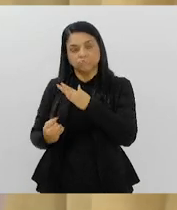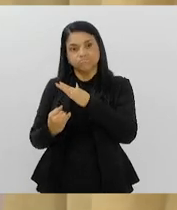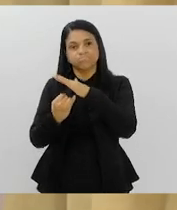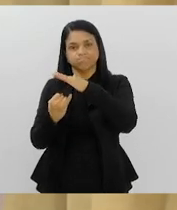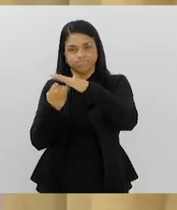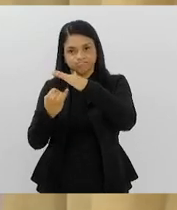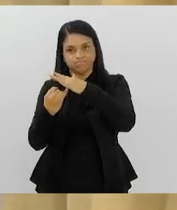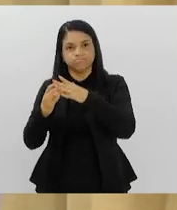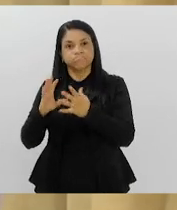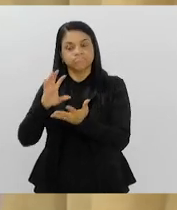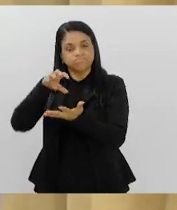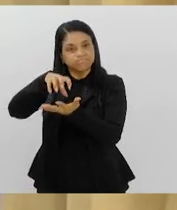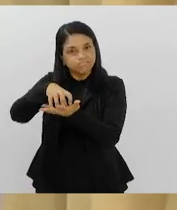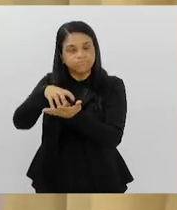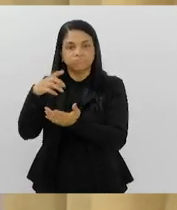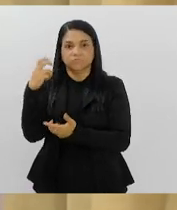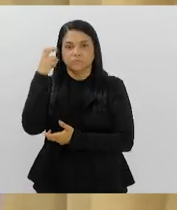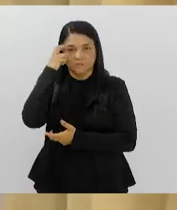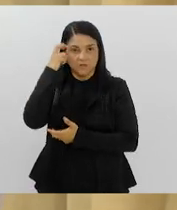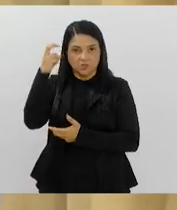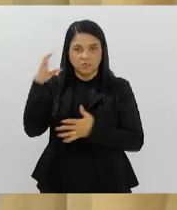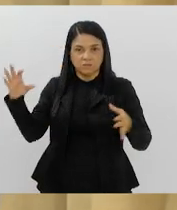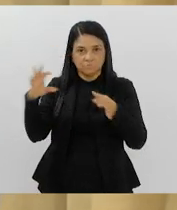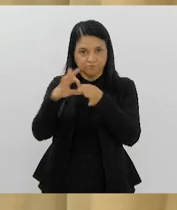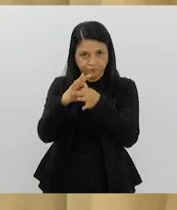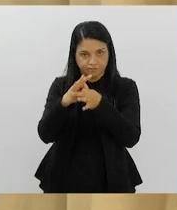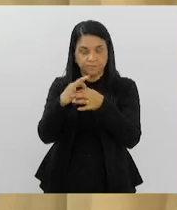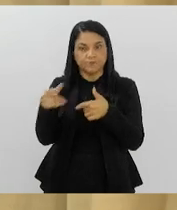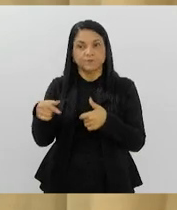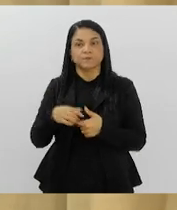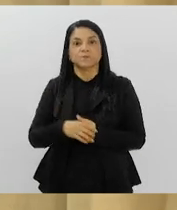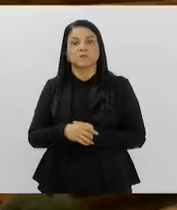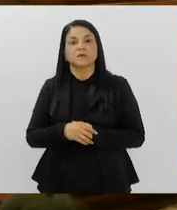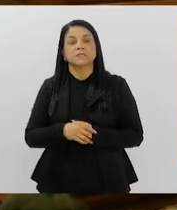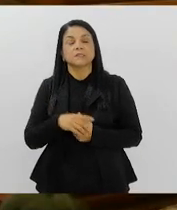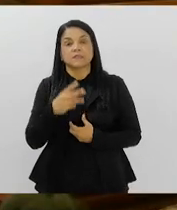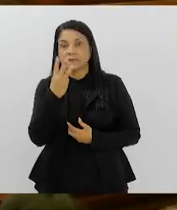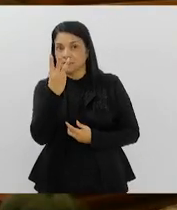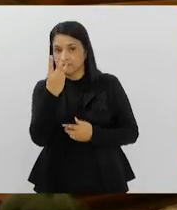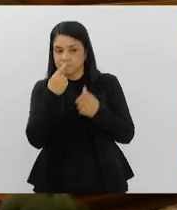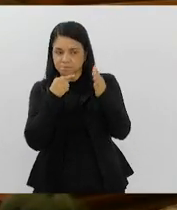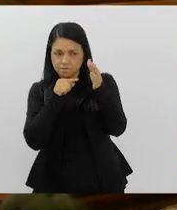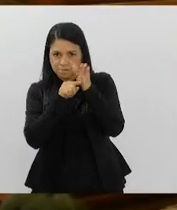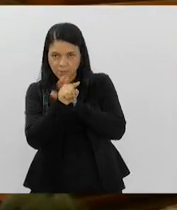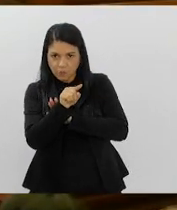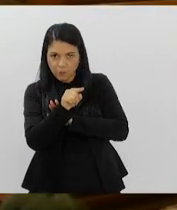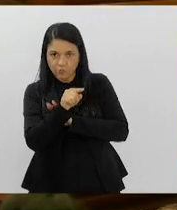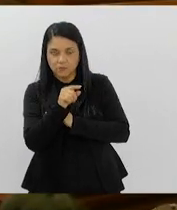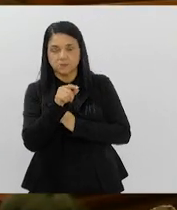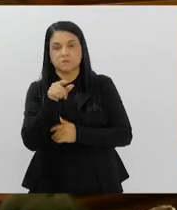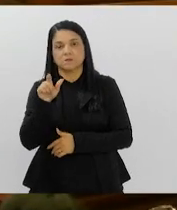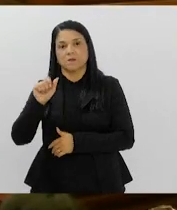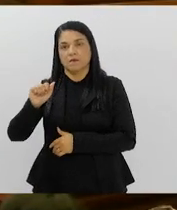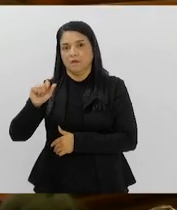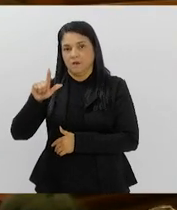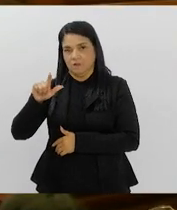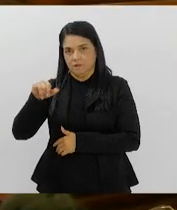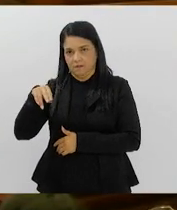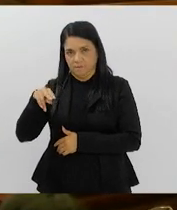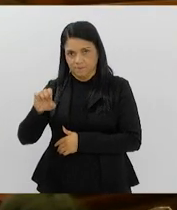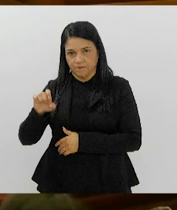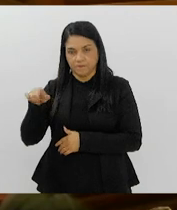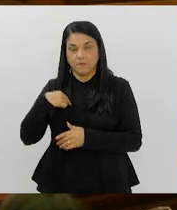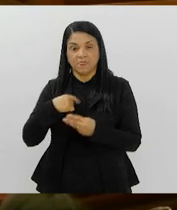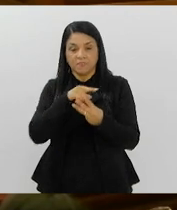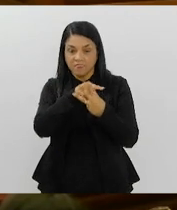esse link. Inclusive, tinha ali três perguntas sugeridas para a Aline, e essas